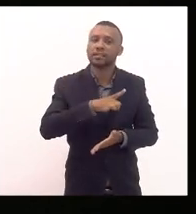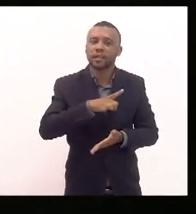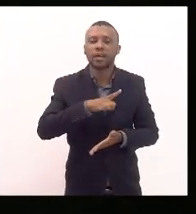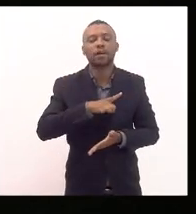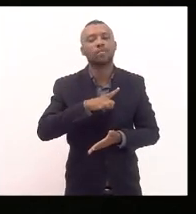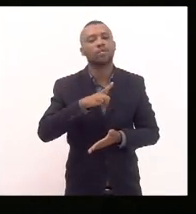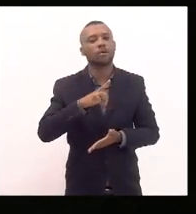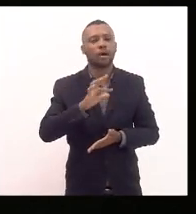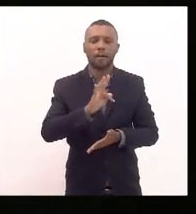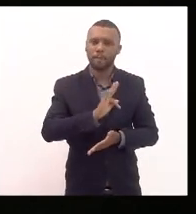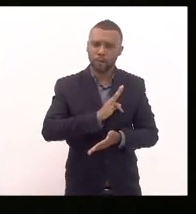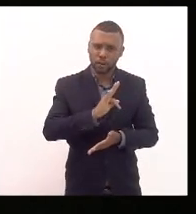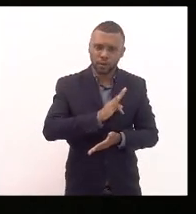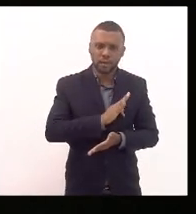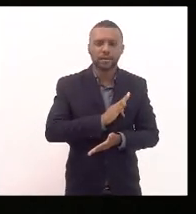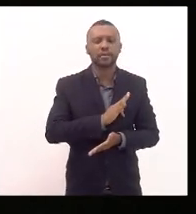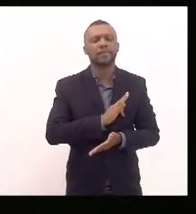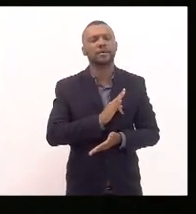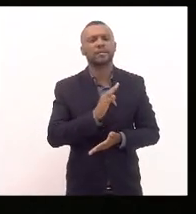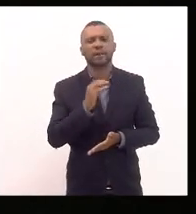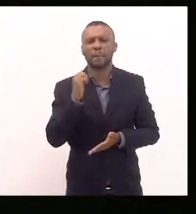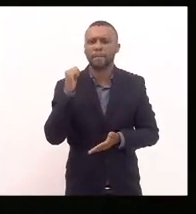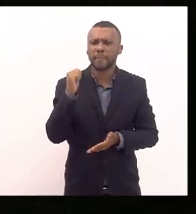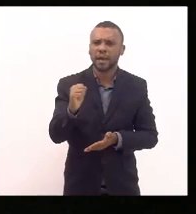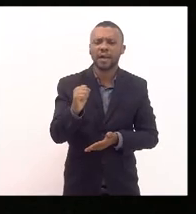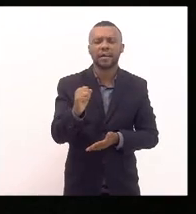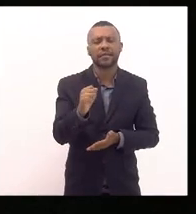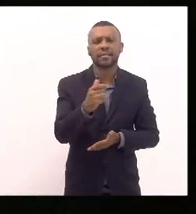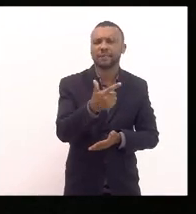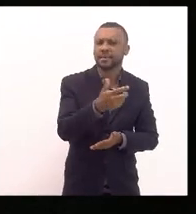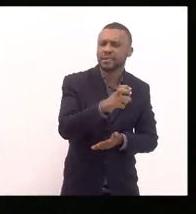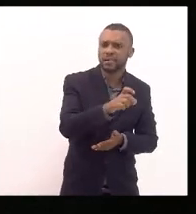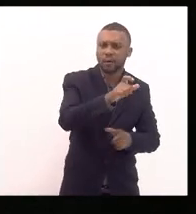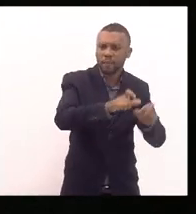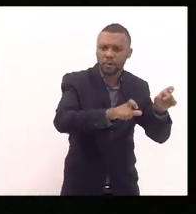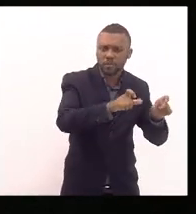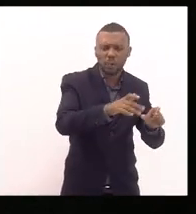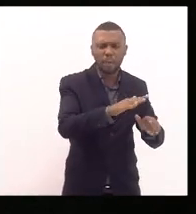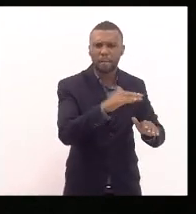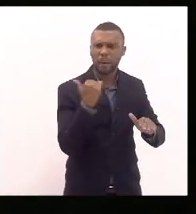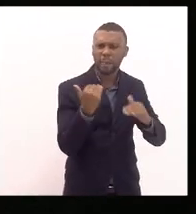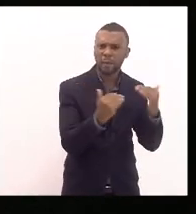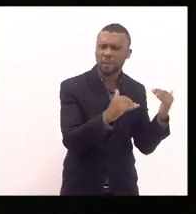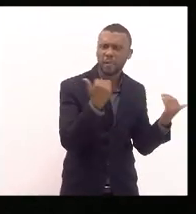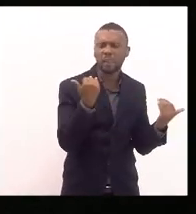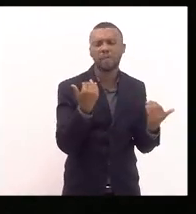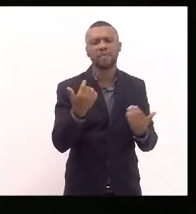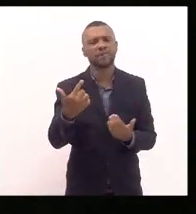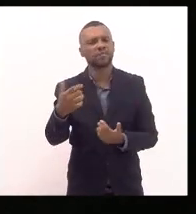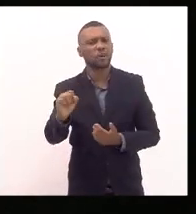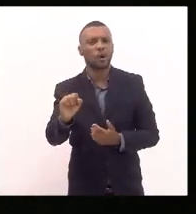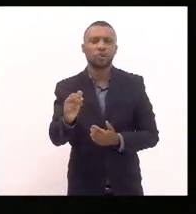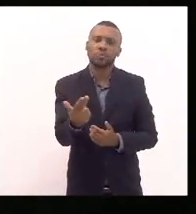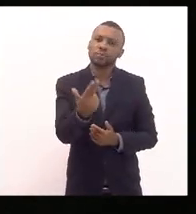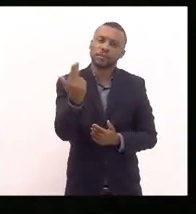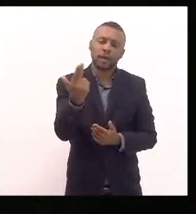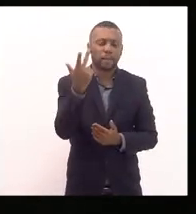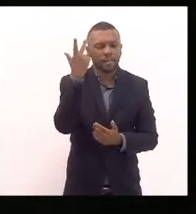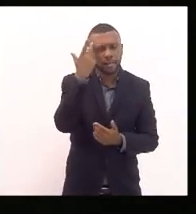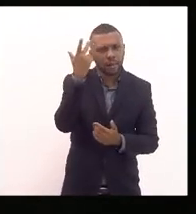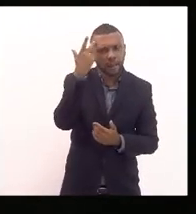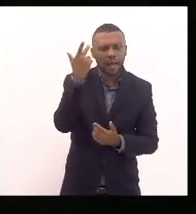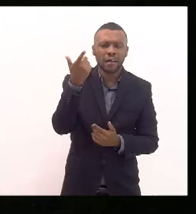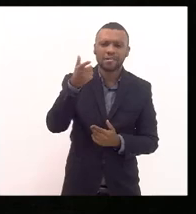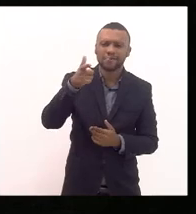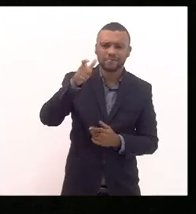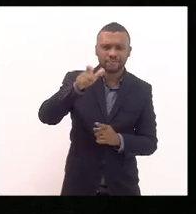forças de segurança que matam 25 28 não dá para naturalizar mãe os pobres